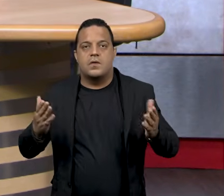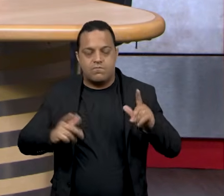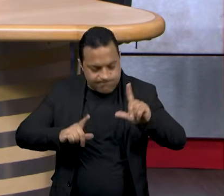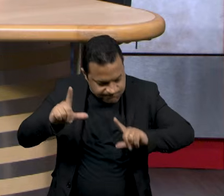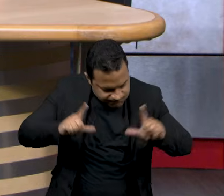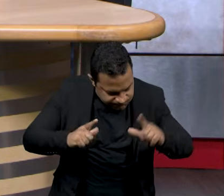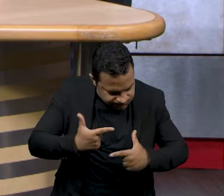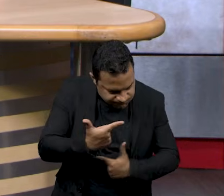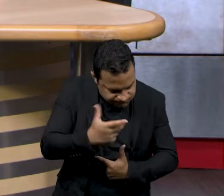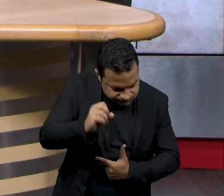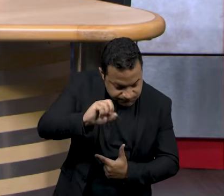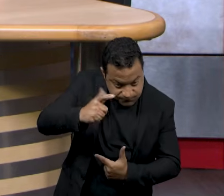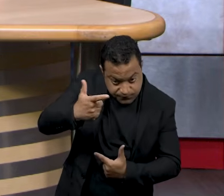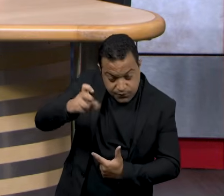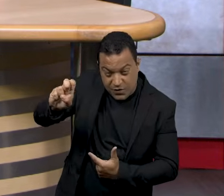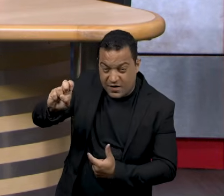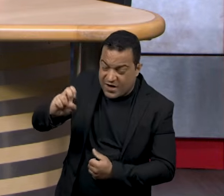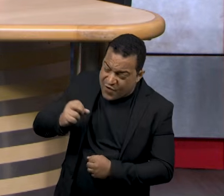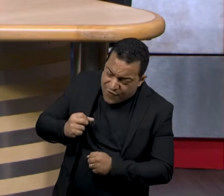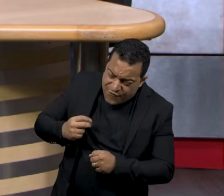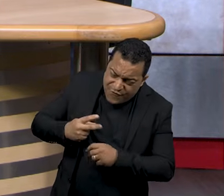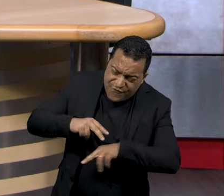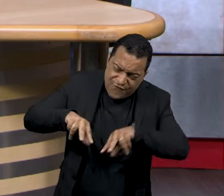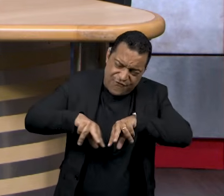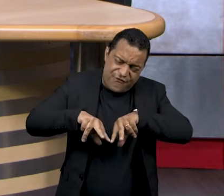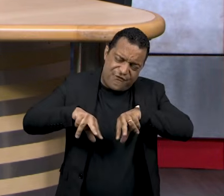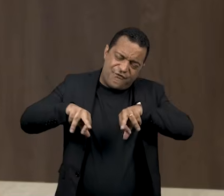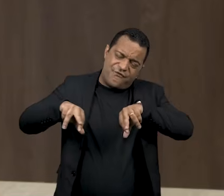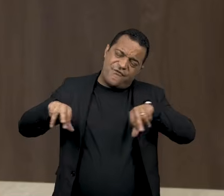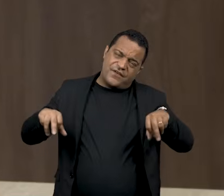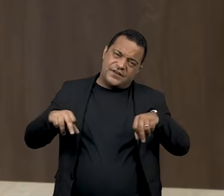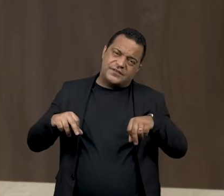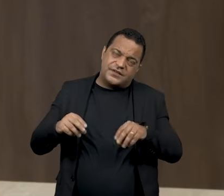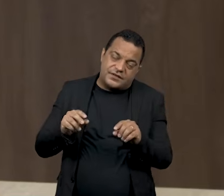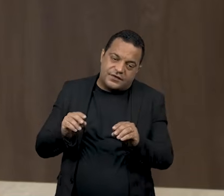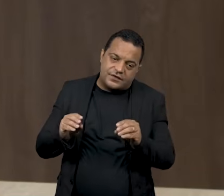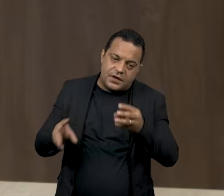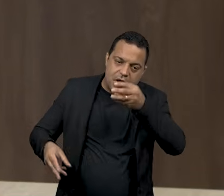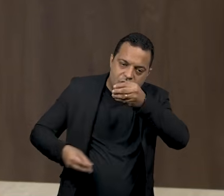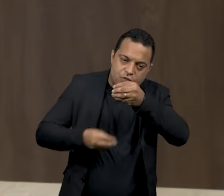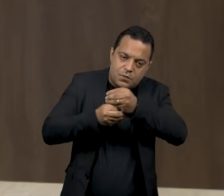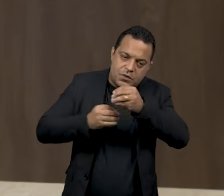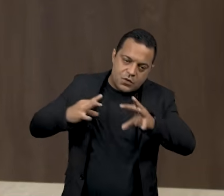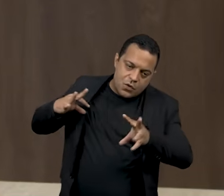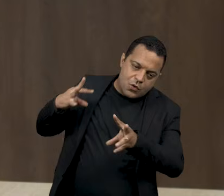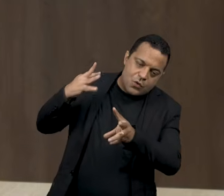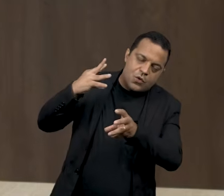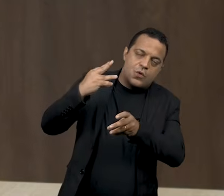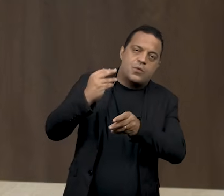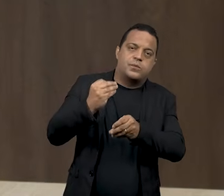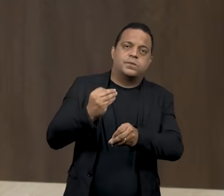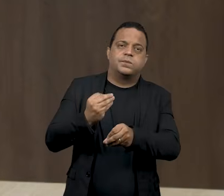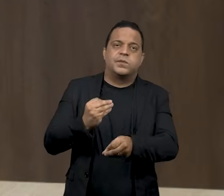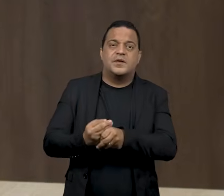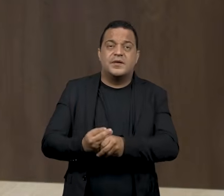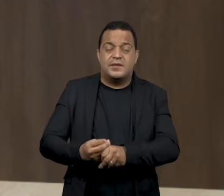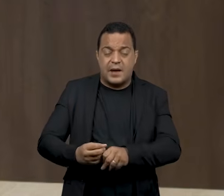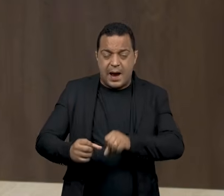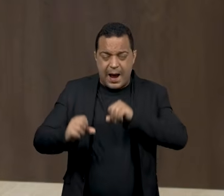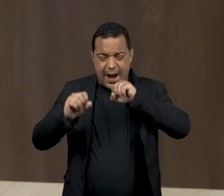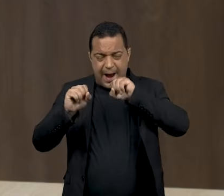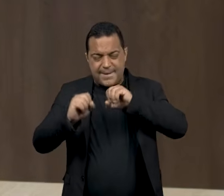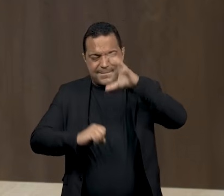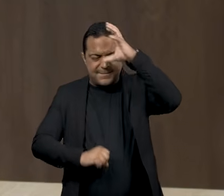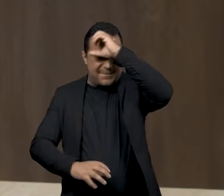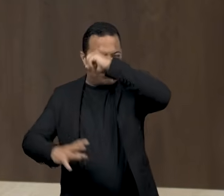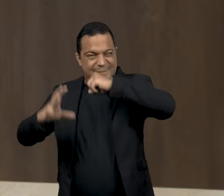a gente gravou neste ano de 2025, nós estamos fazendo uma pequena retrospectiva 2025, mas quanto